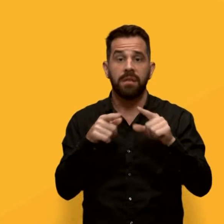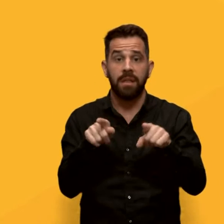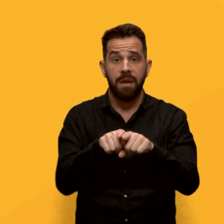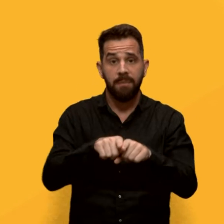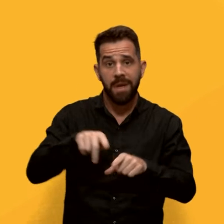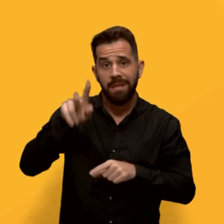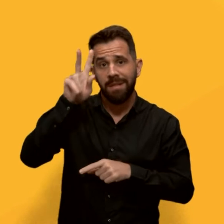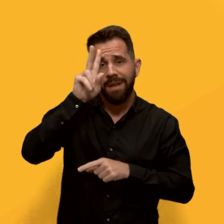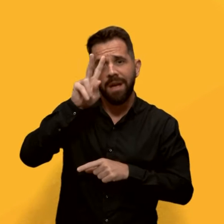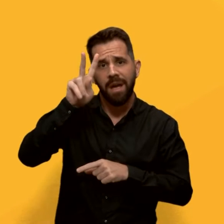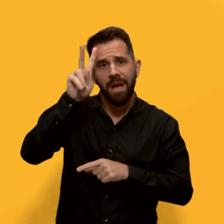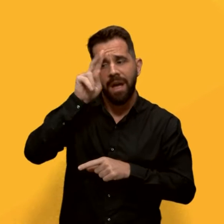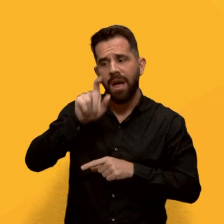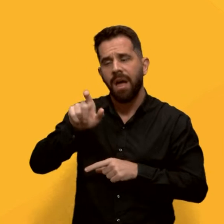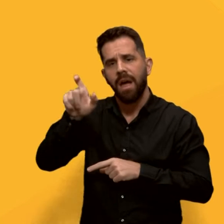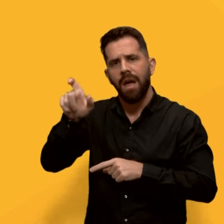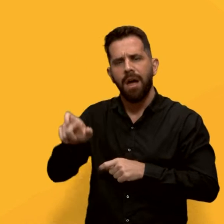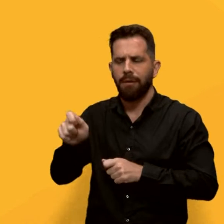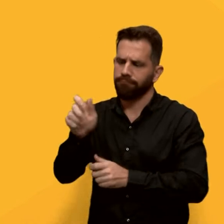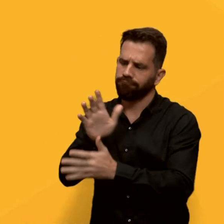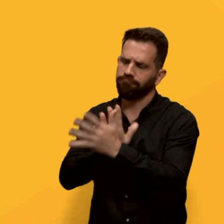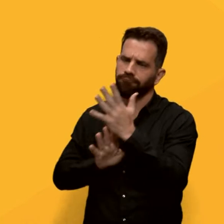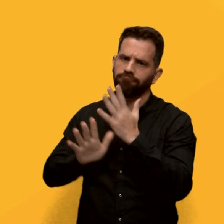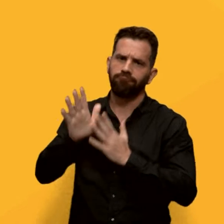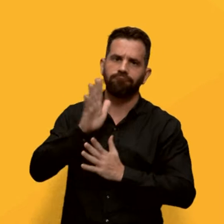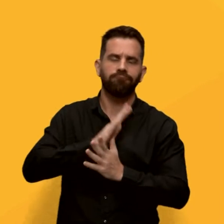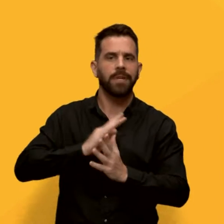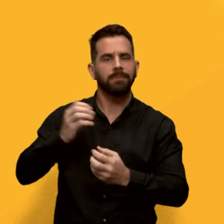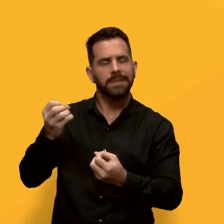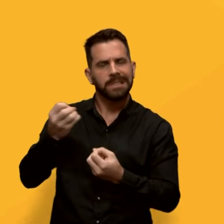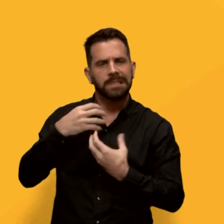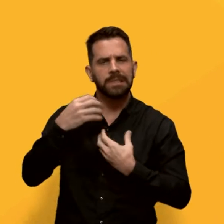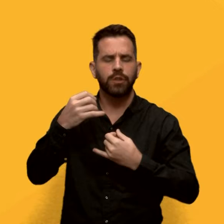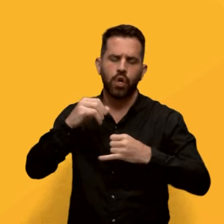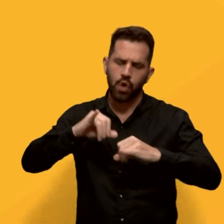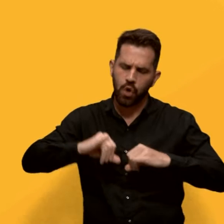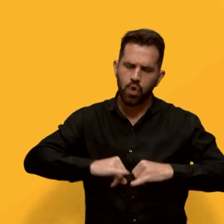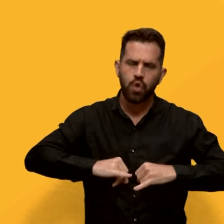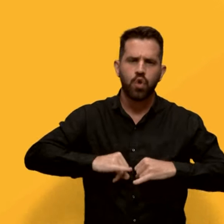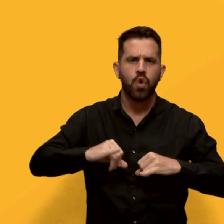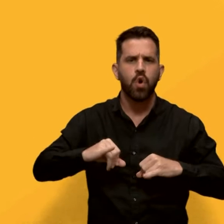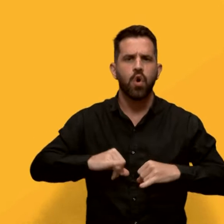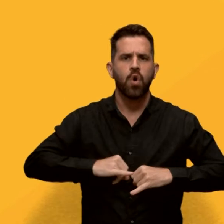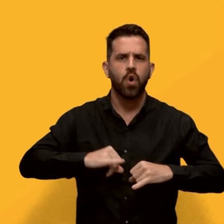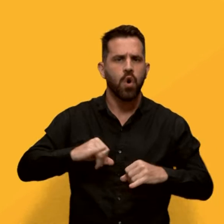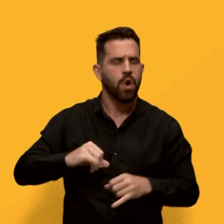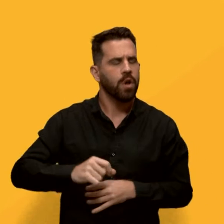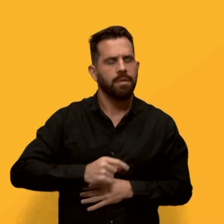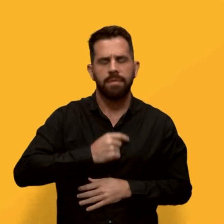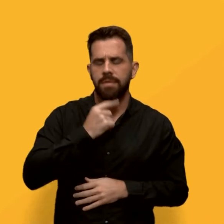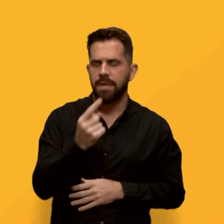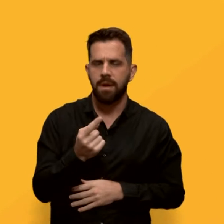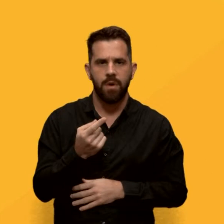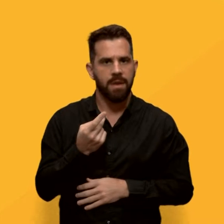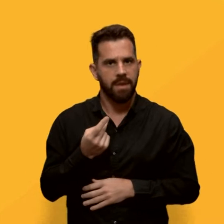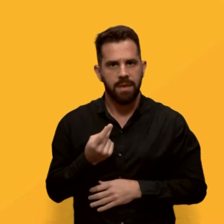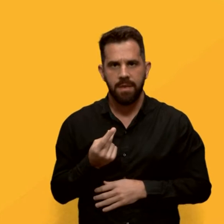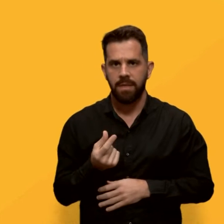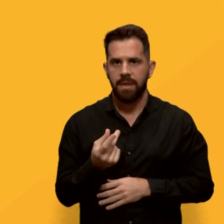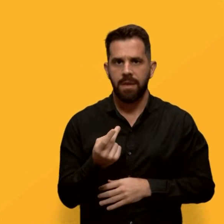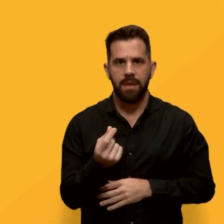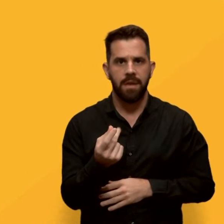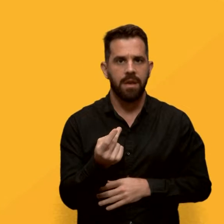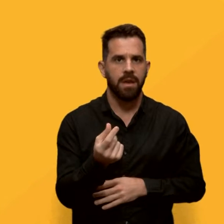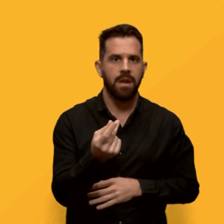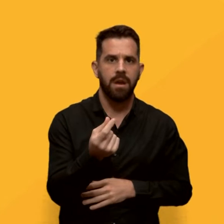esse alguém me ensinou que a dor não é eterna.